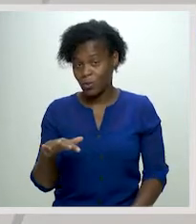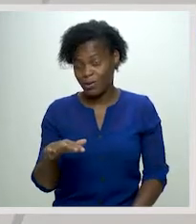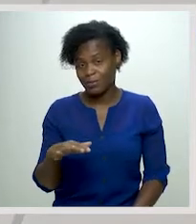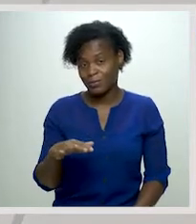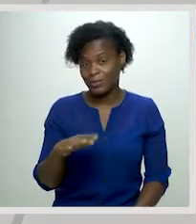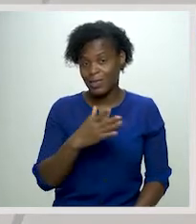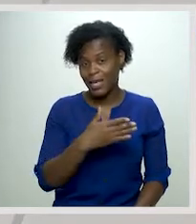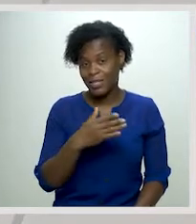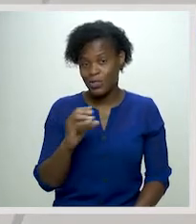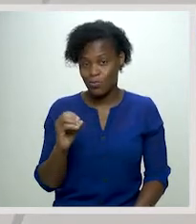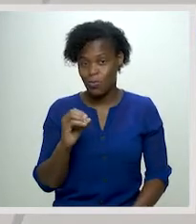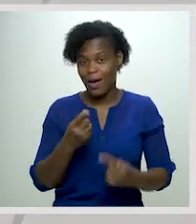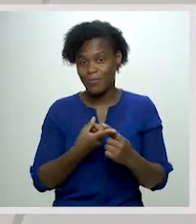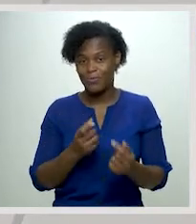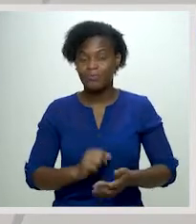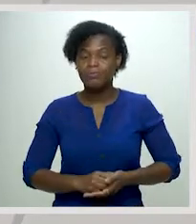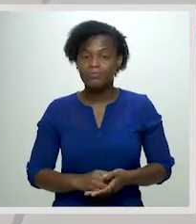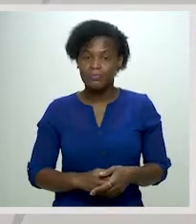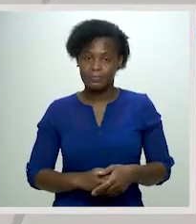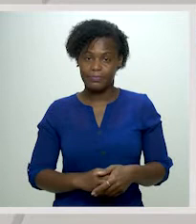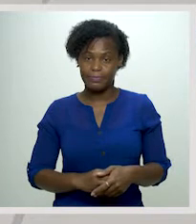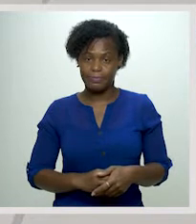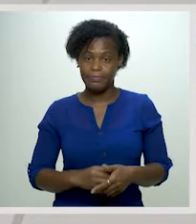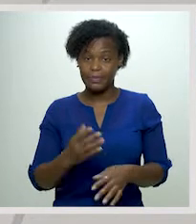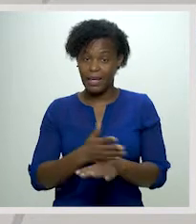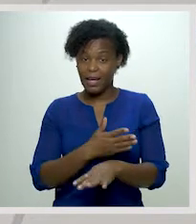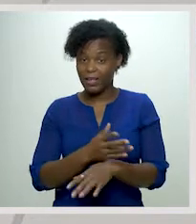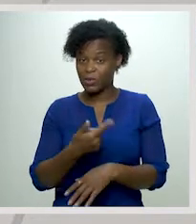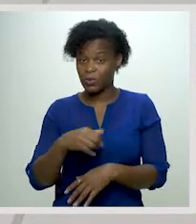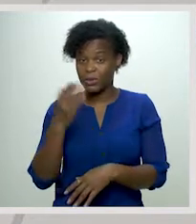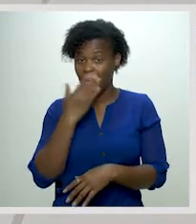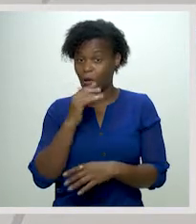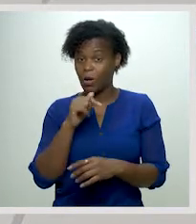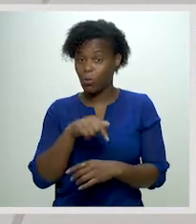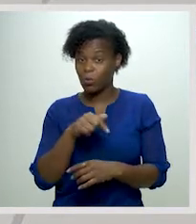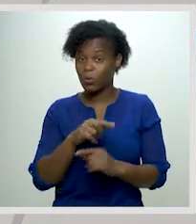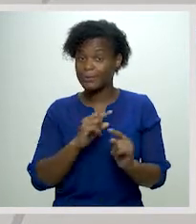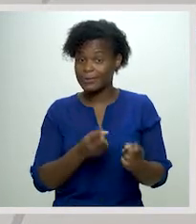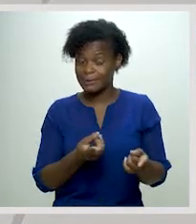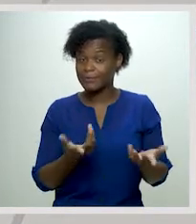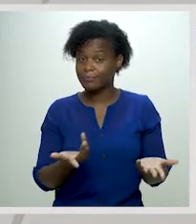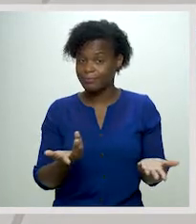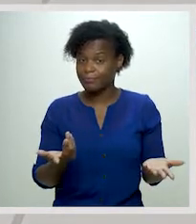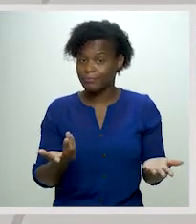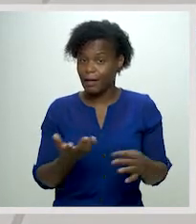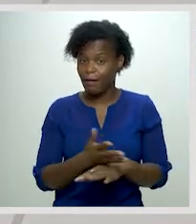Natureza, do décimo ano. Antes de iniciar a nossa aula propriamente